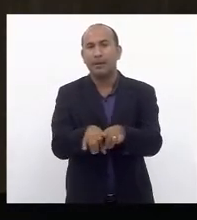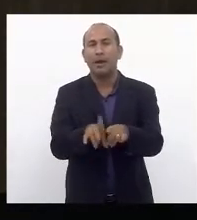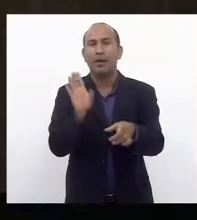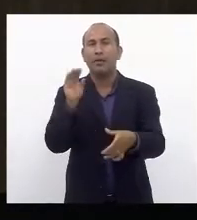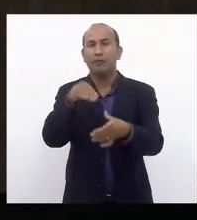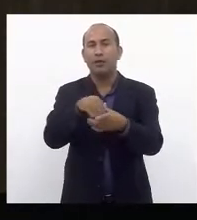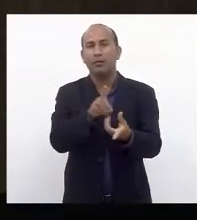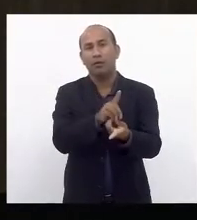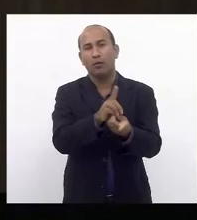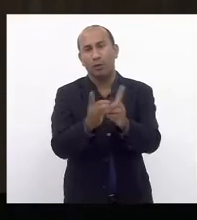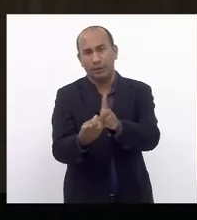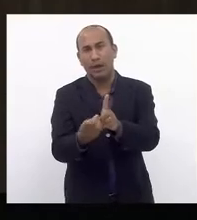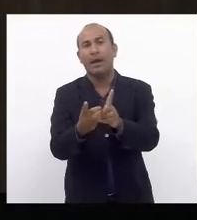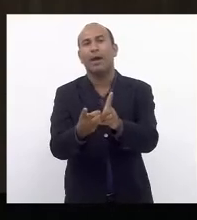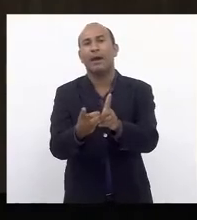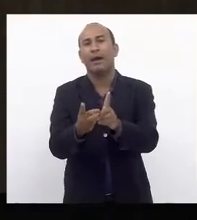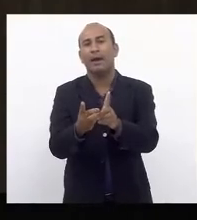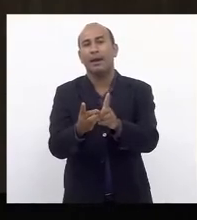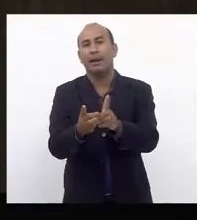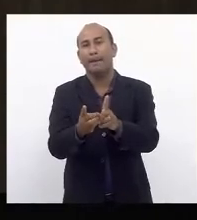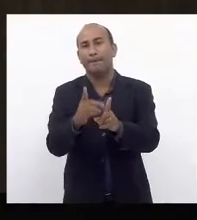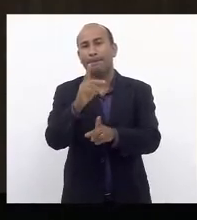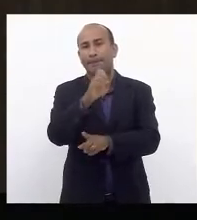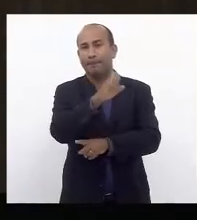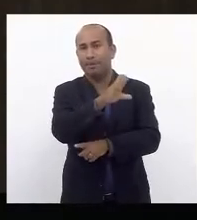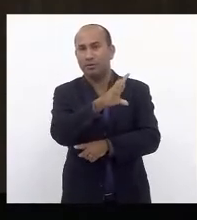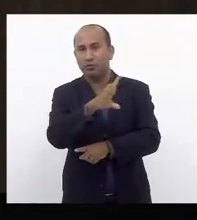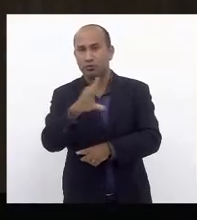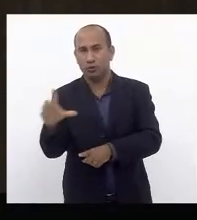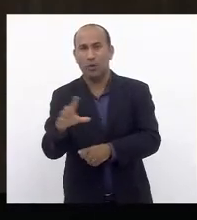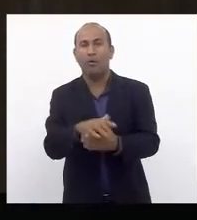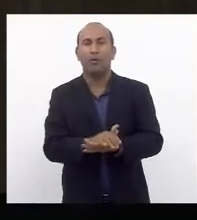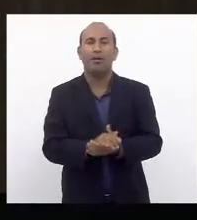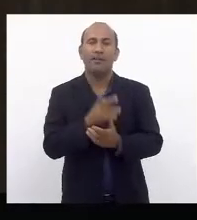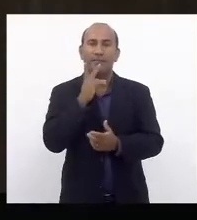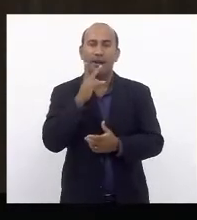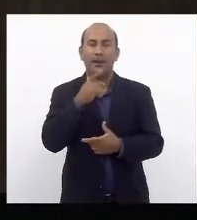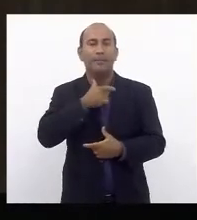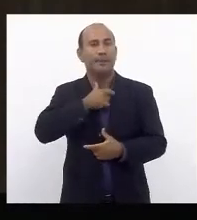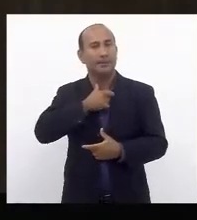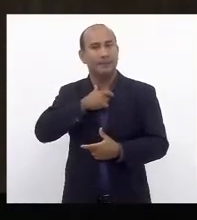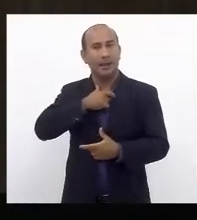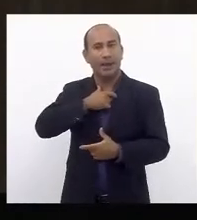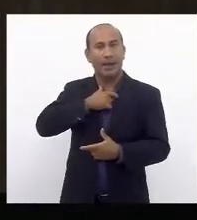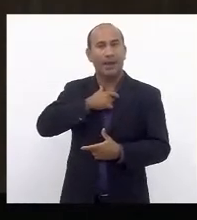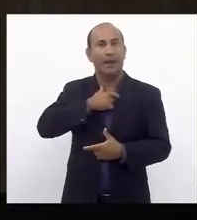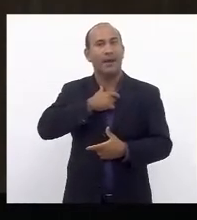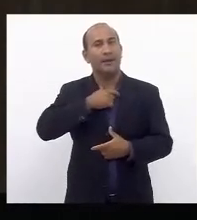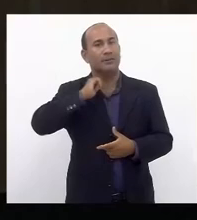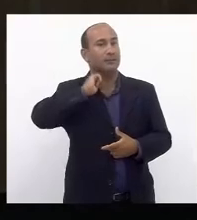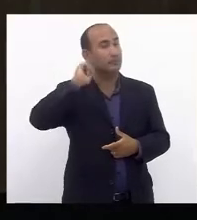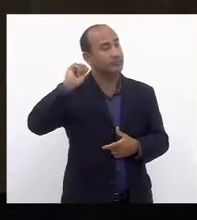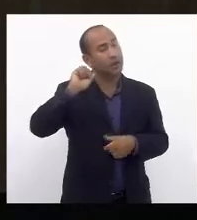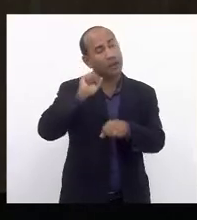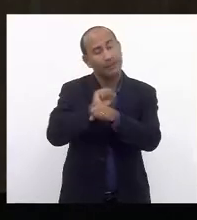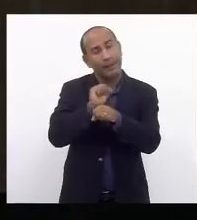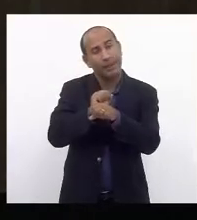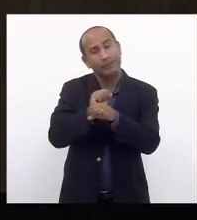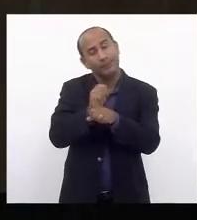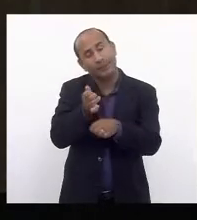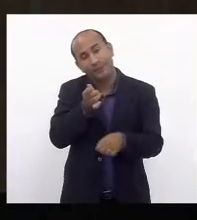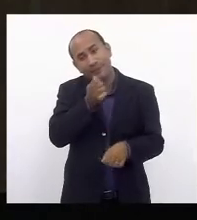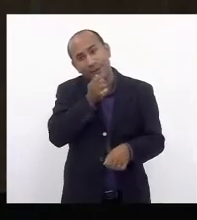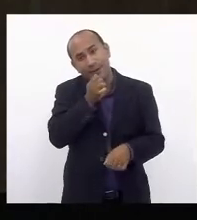voto contrário do partido PSOL com relação a essa Medalha Tiradentes. Era de se esperar, porque,